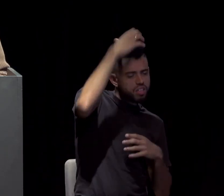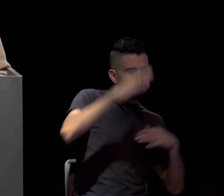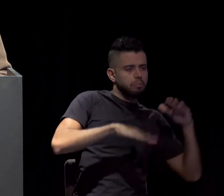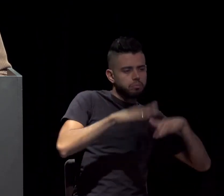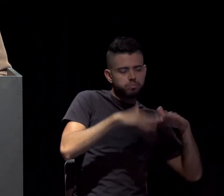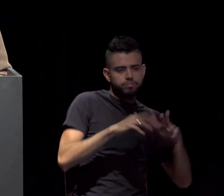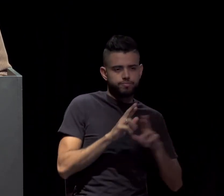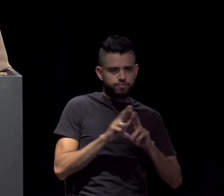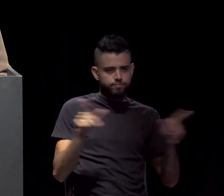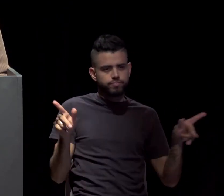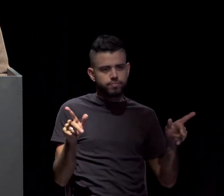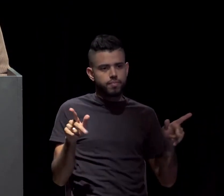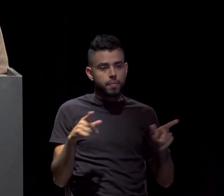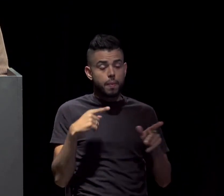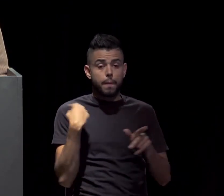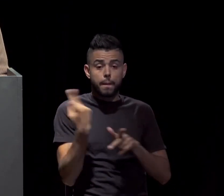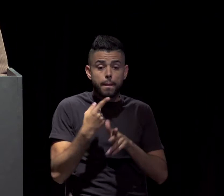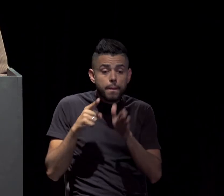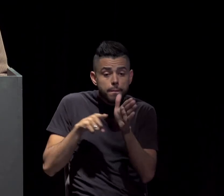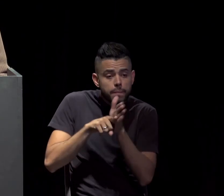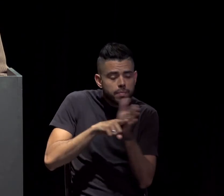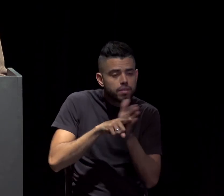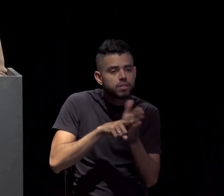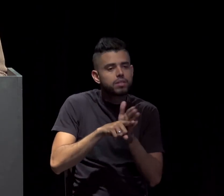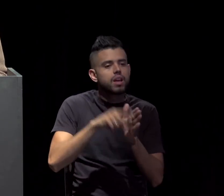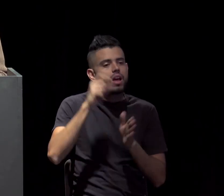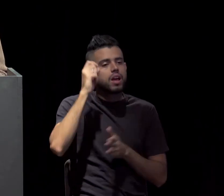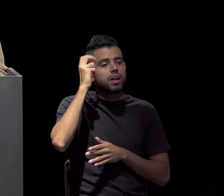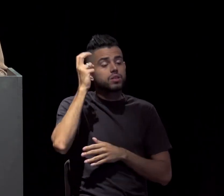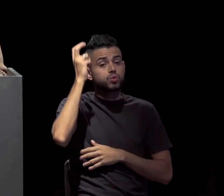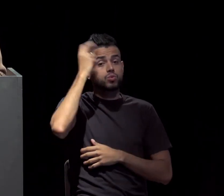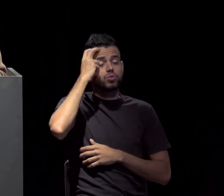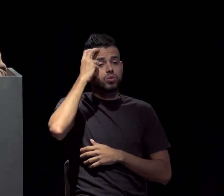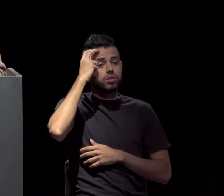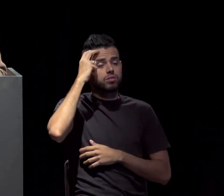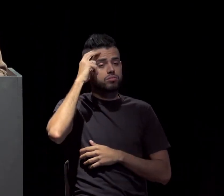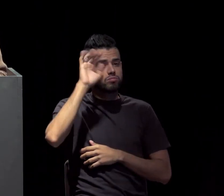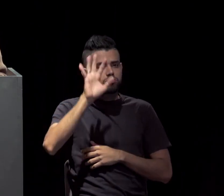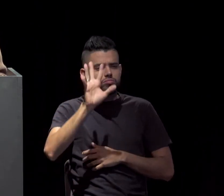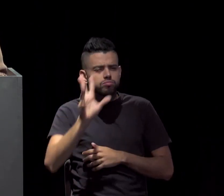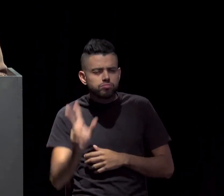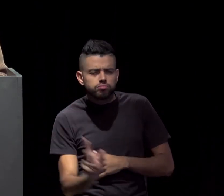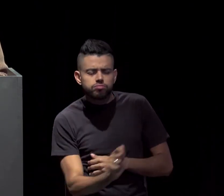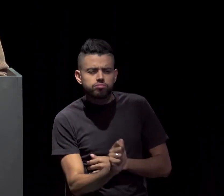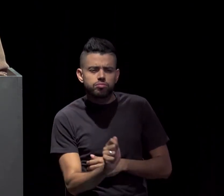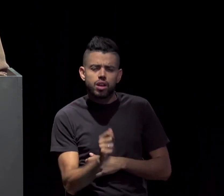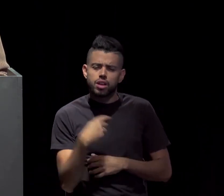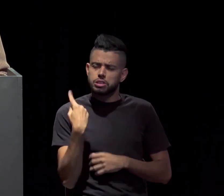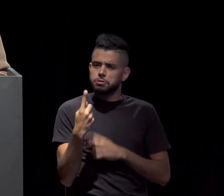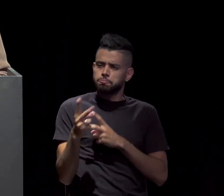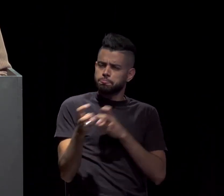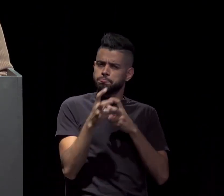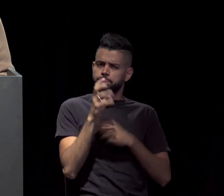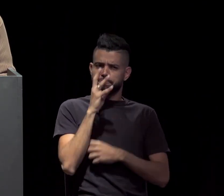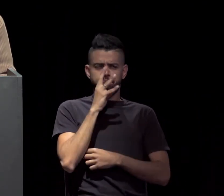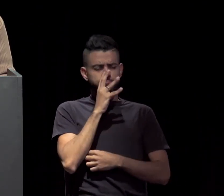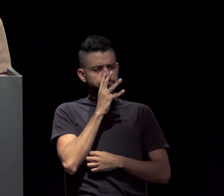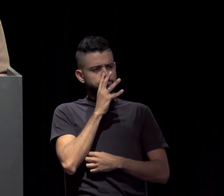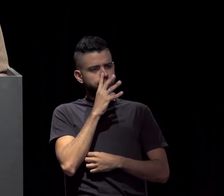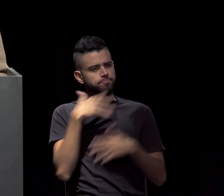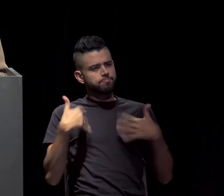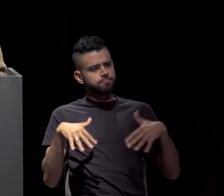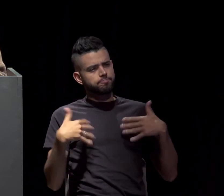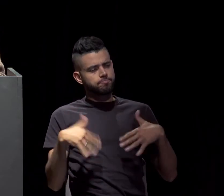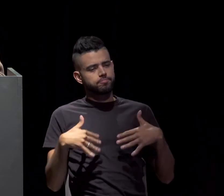campo, o universo das culturas afrodescendentes foi nos chamando a atenção de modo muito peculiar. Por quê? Porque, embora